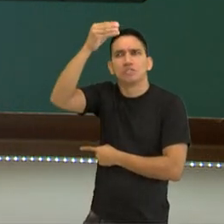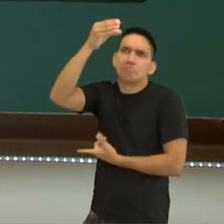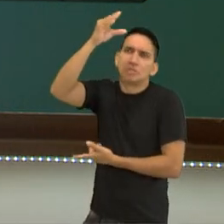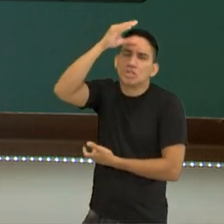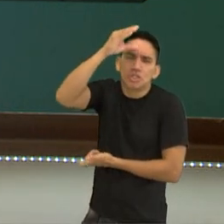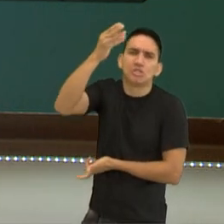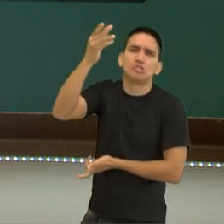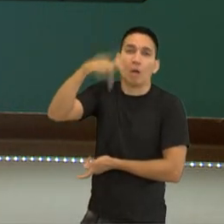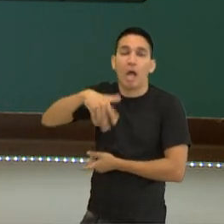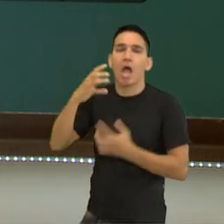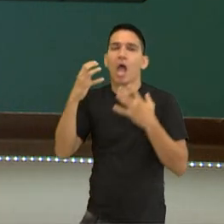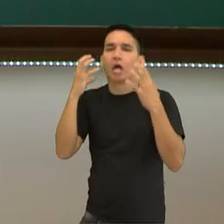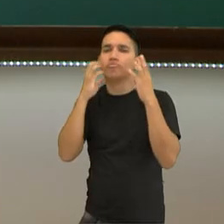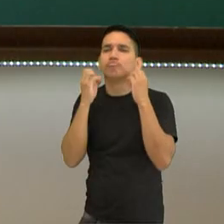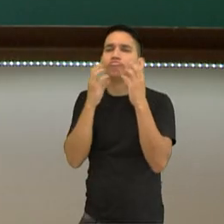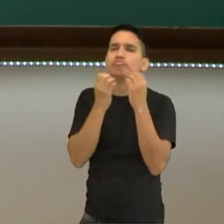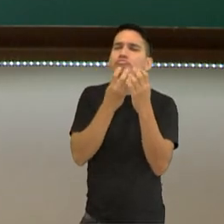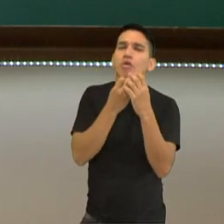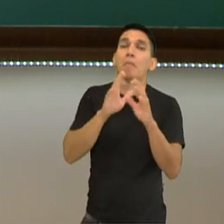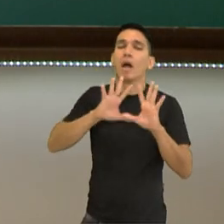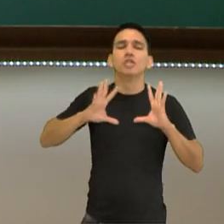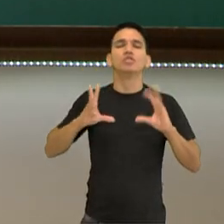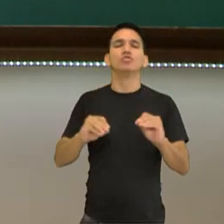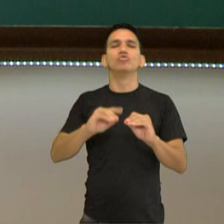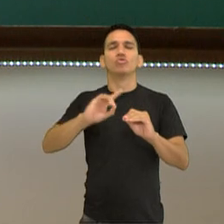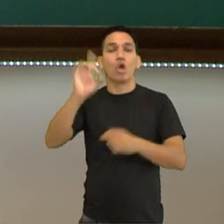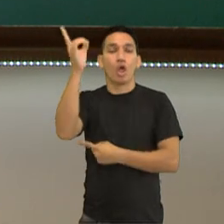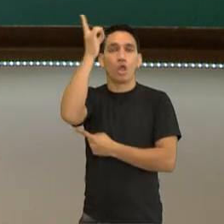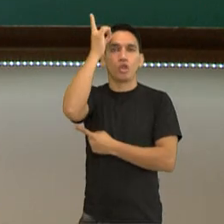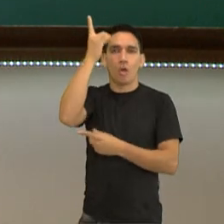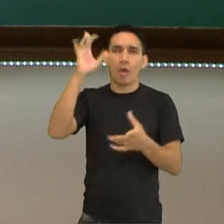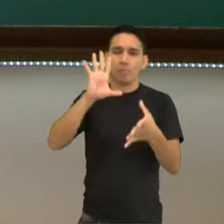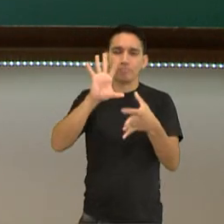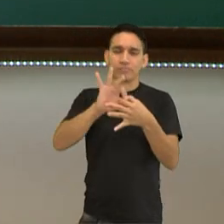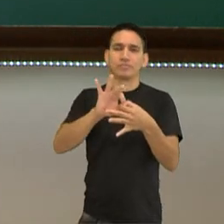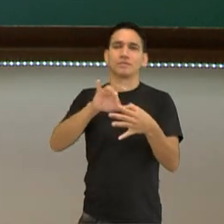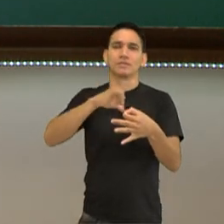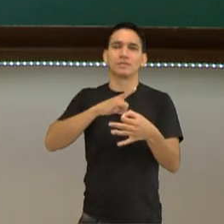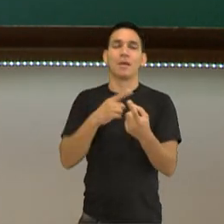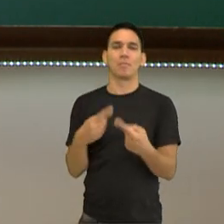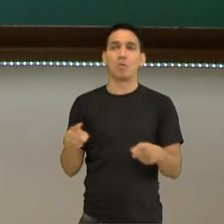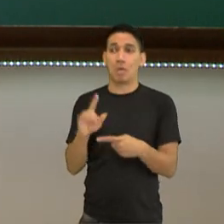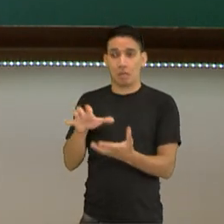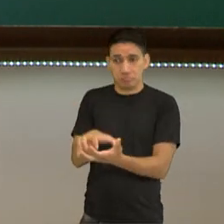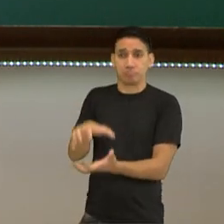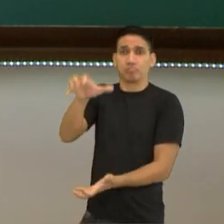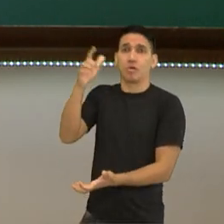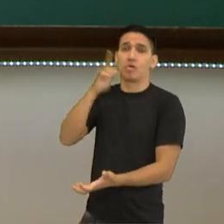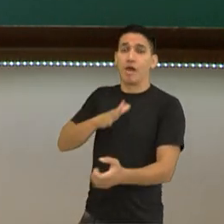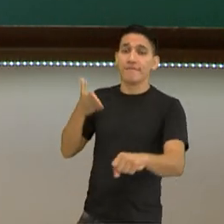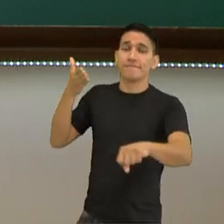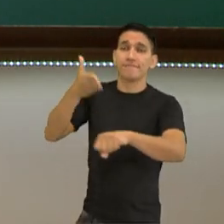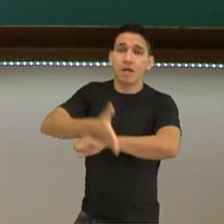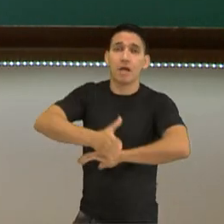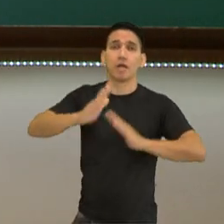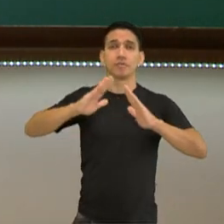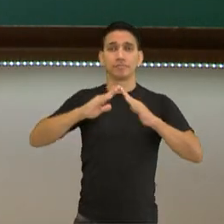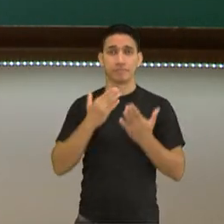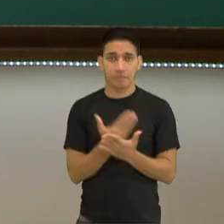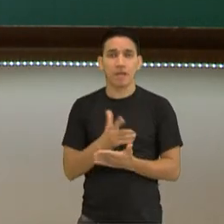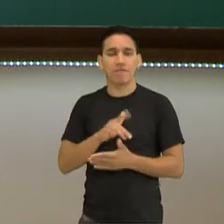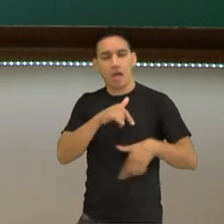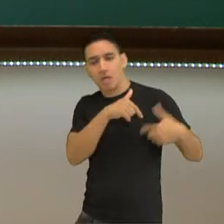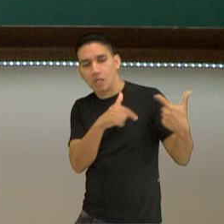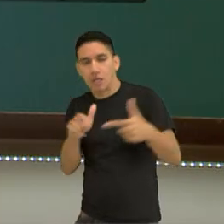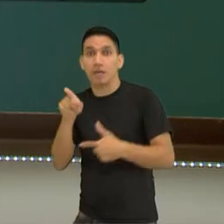mas todos eles tinham um dom para a música e ele cresceu até que ele vai parar no conservatório, vai trabalhar.